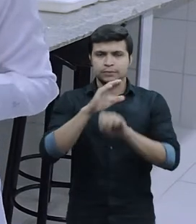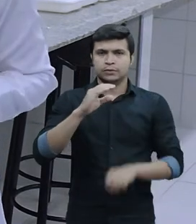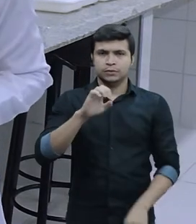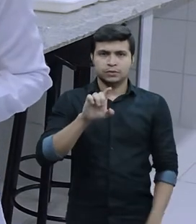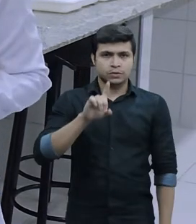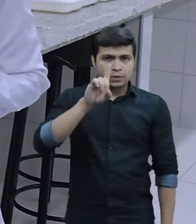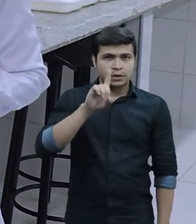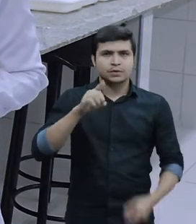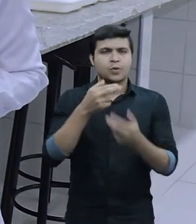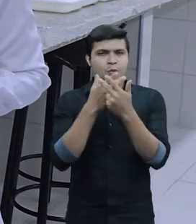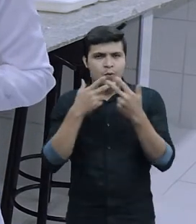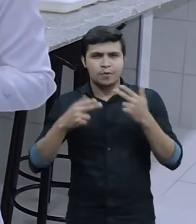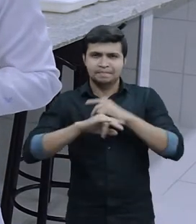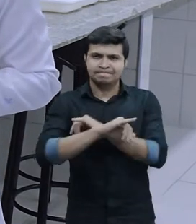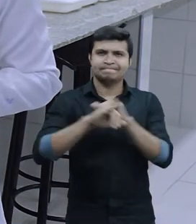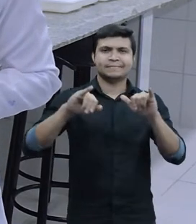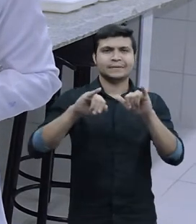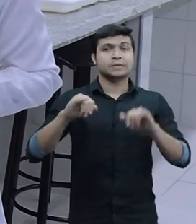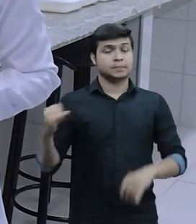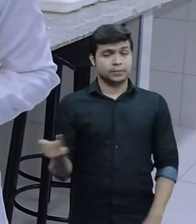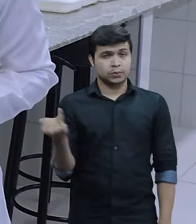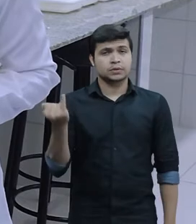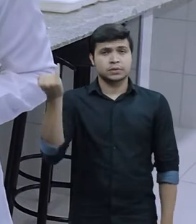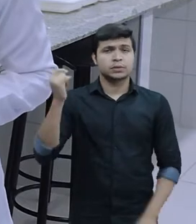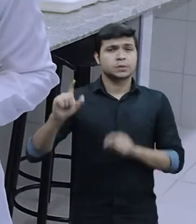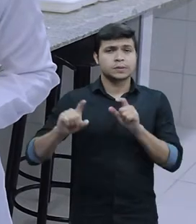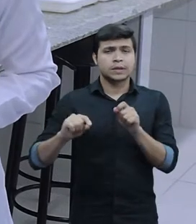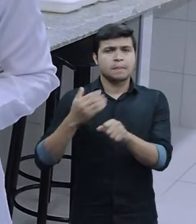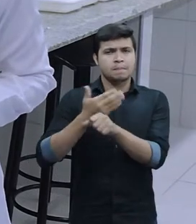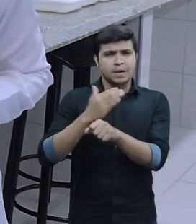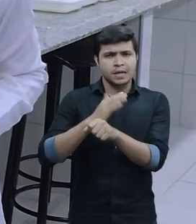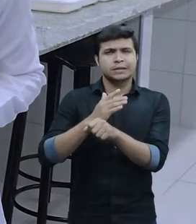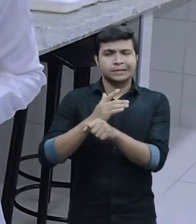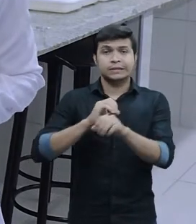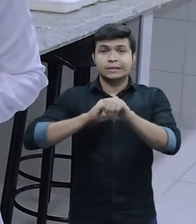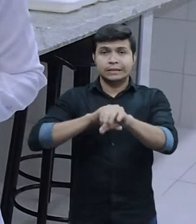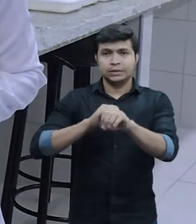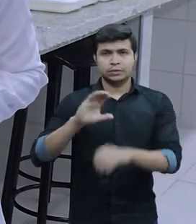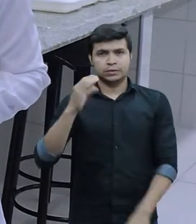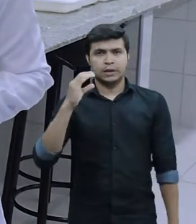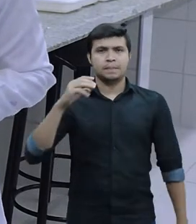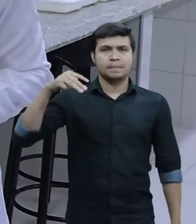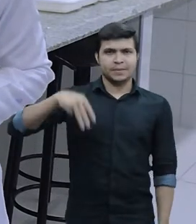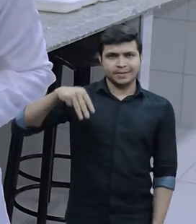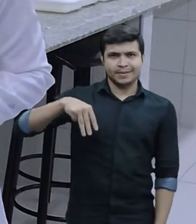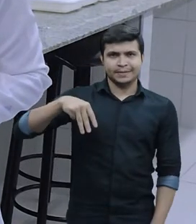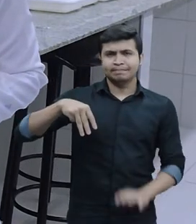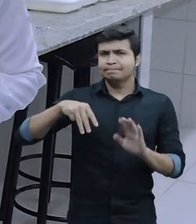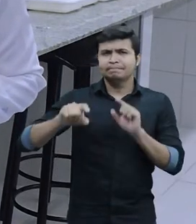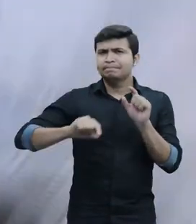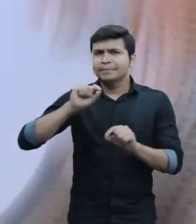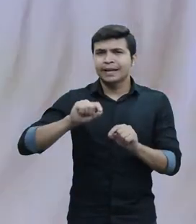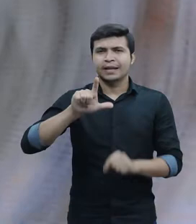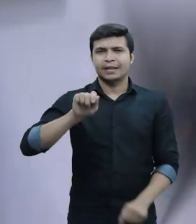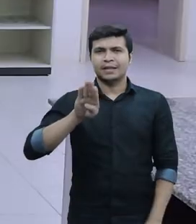Distância traz uma novidade importante para as práticas experimentais no ensino de ciências e matemática. Estamos falando do